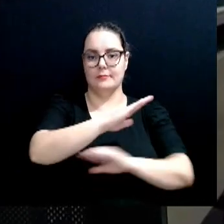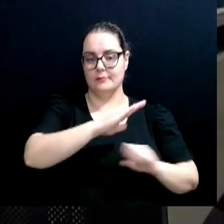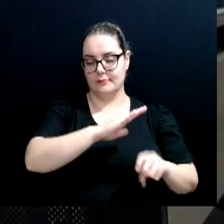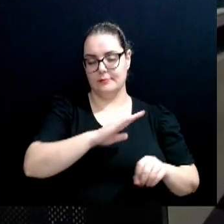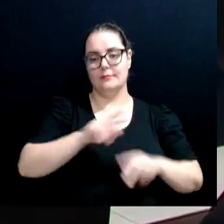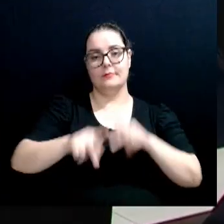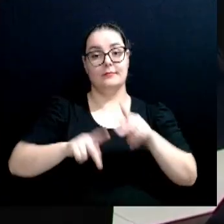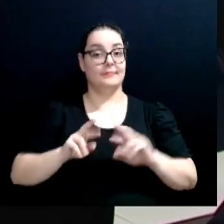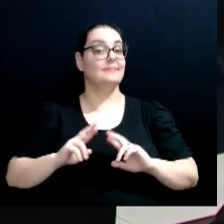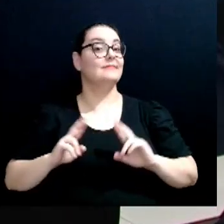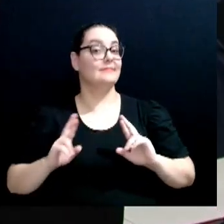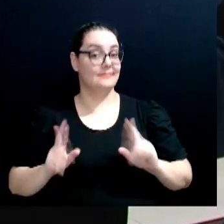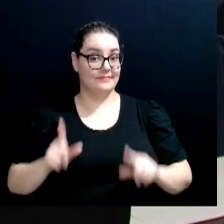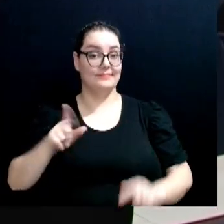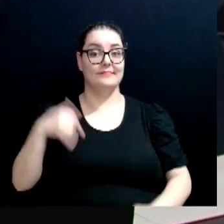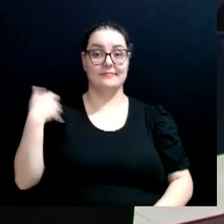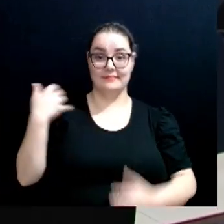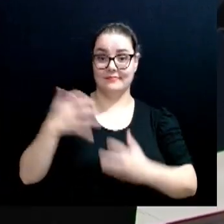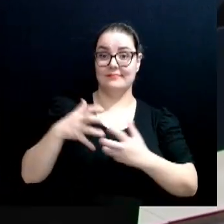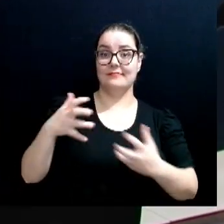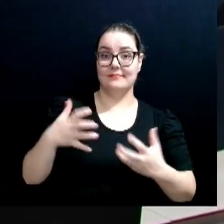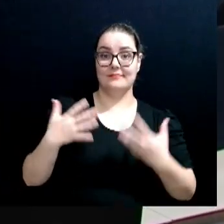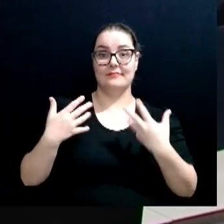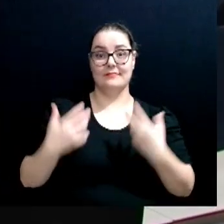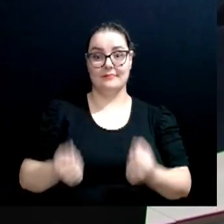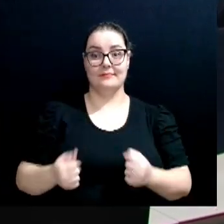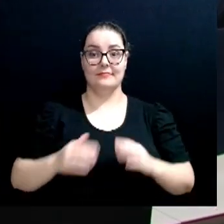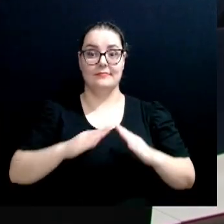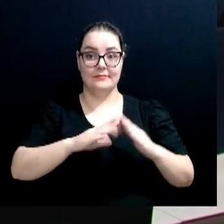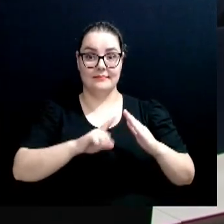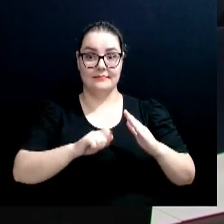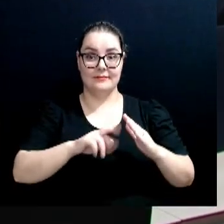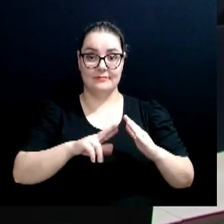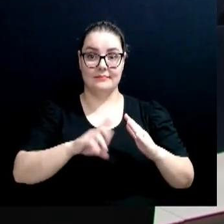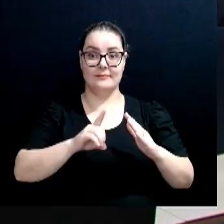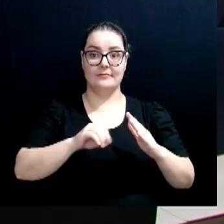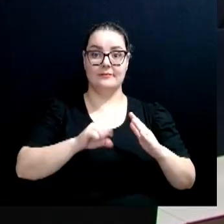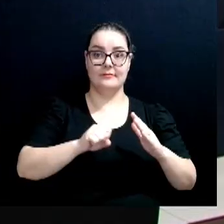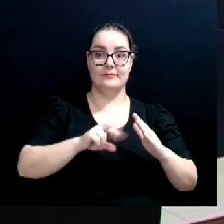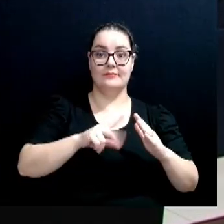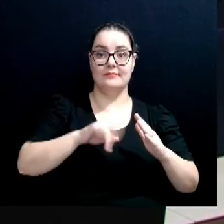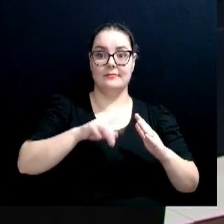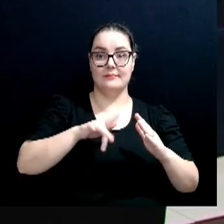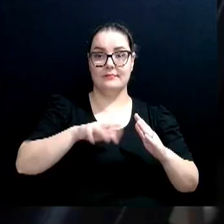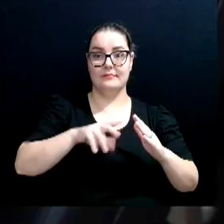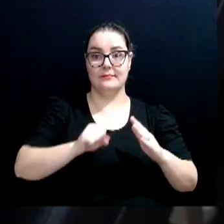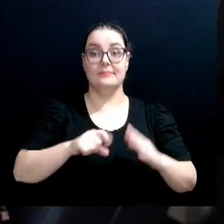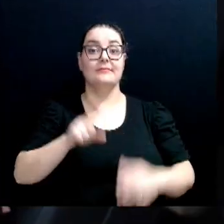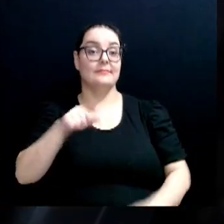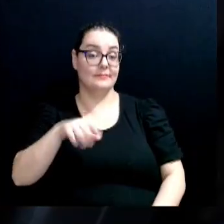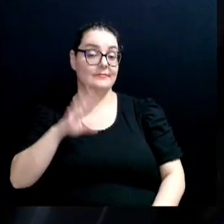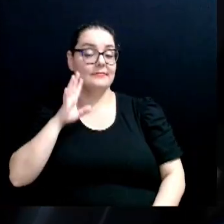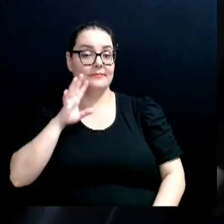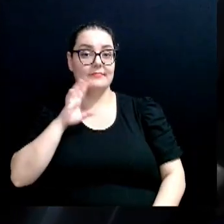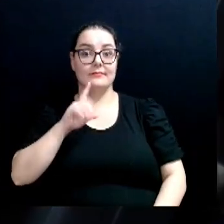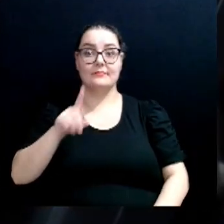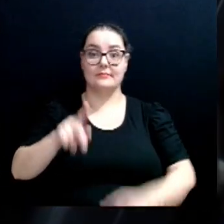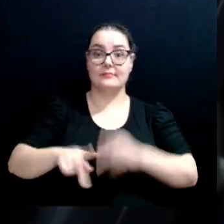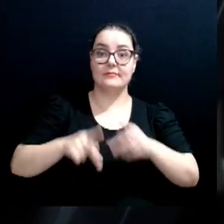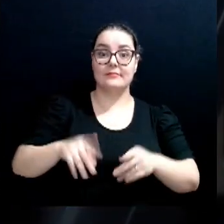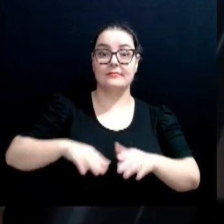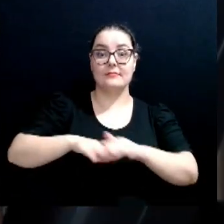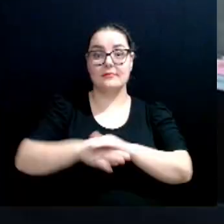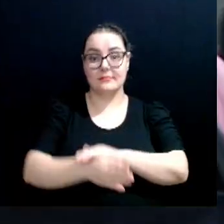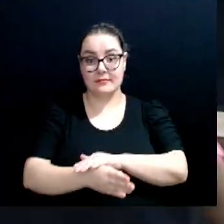que são os idosos, né? A gente recebeu o Lar dos Velhinhos de Campinas e foi muito legal, porque apesar de não ser o público habitual, eles